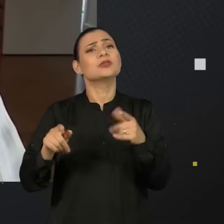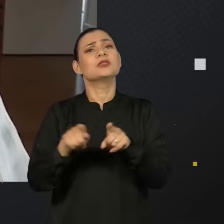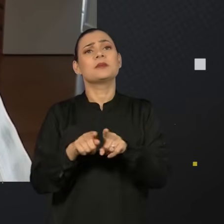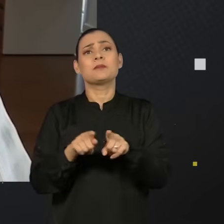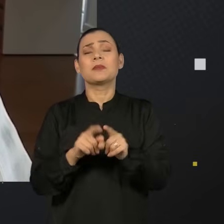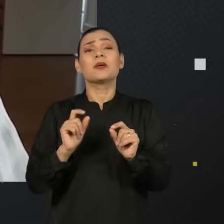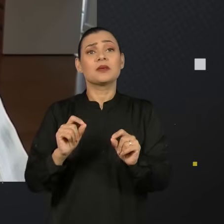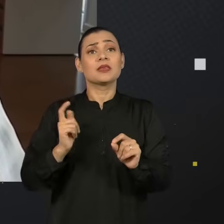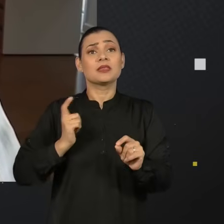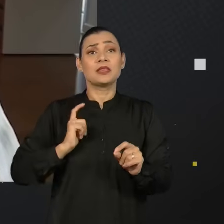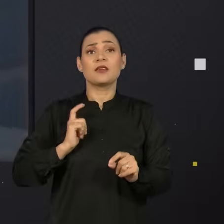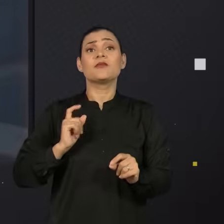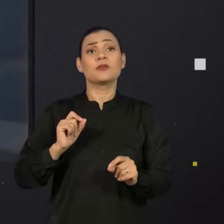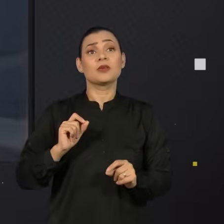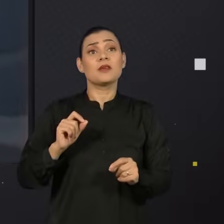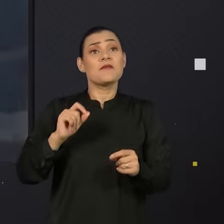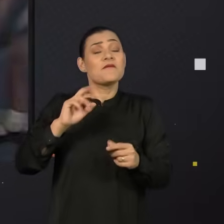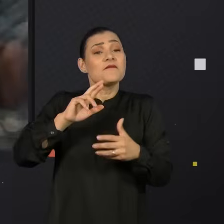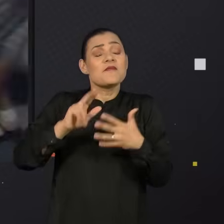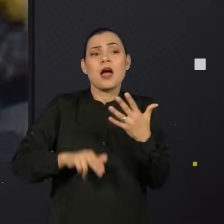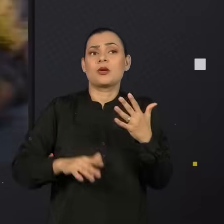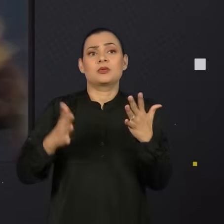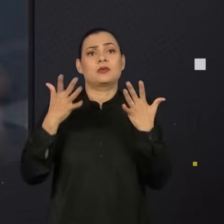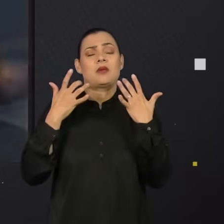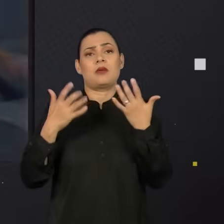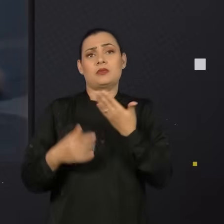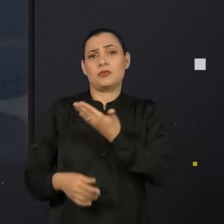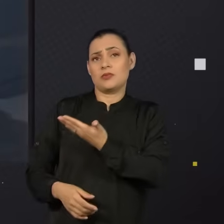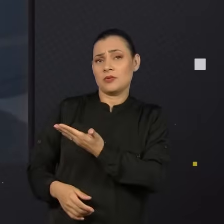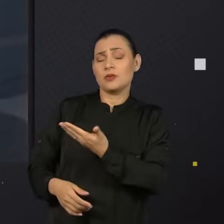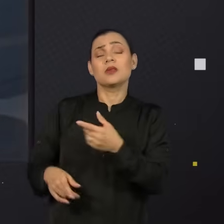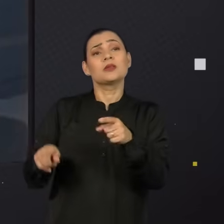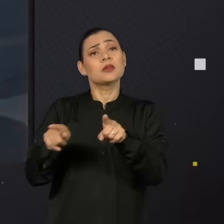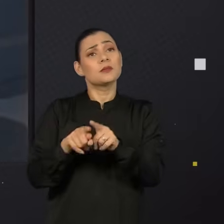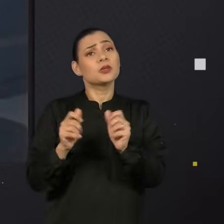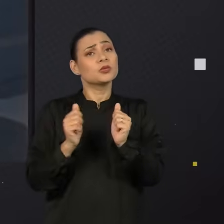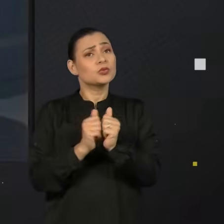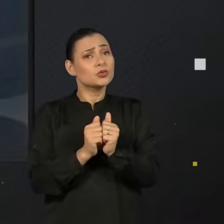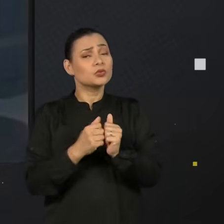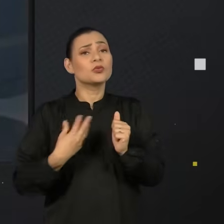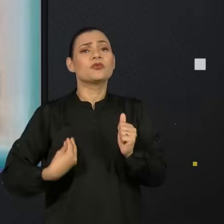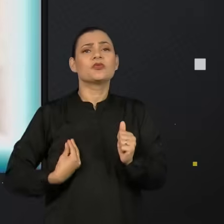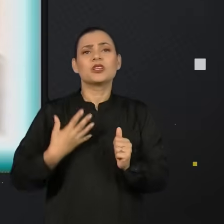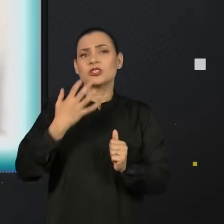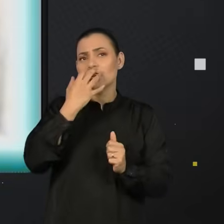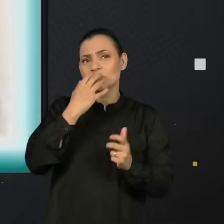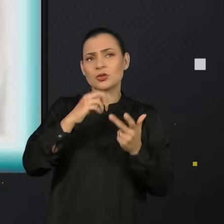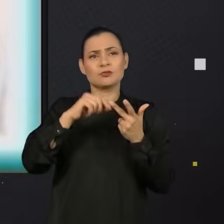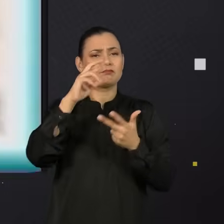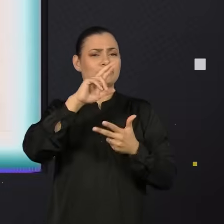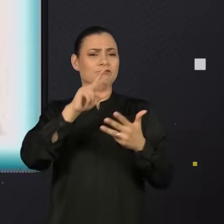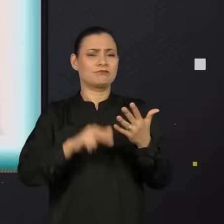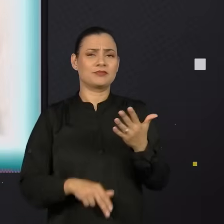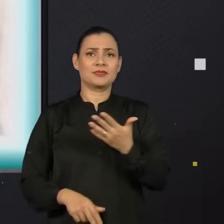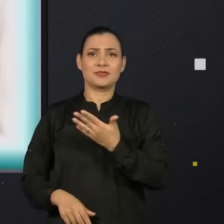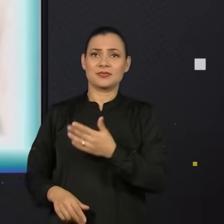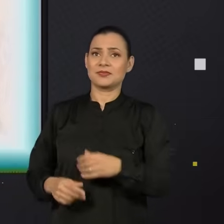dos Anjos com Elias Andreato, e mesmo antes, Parentes entre Parênteses, Vida de Cachorro.